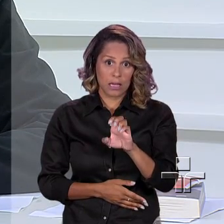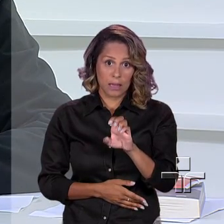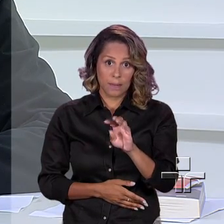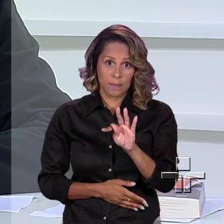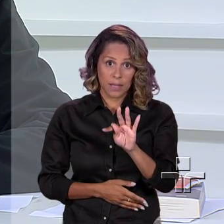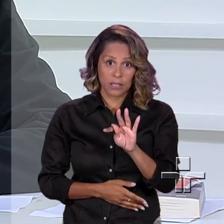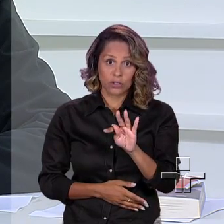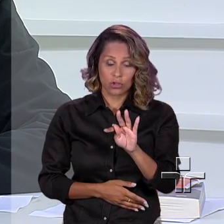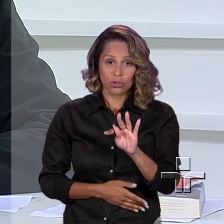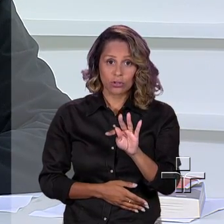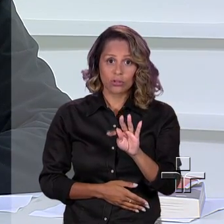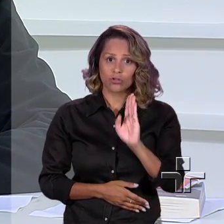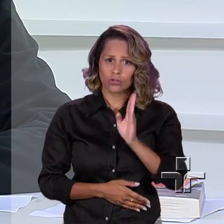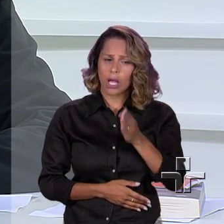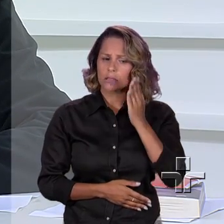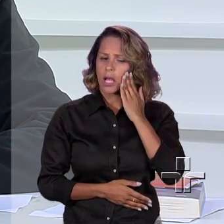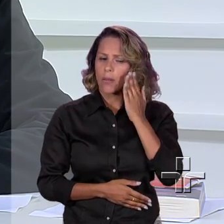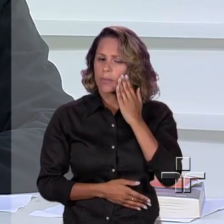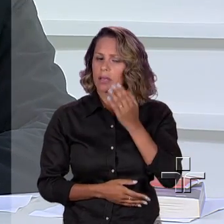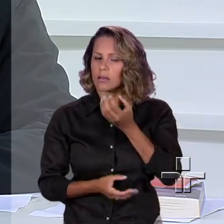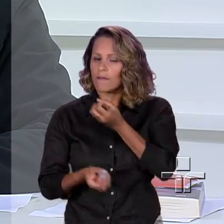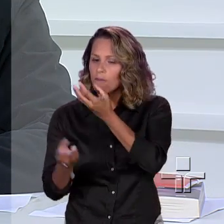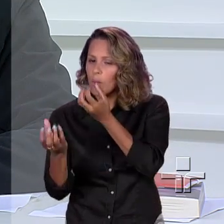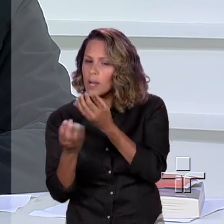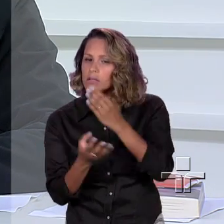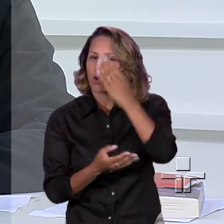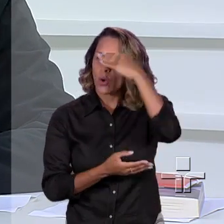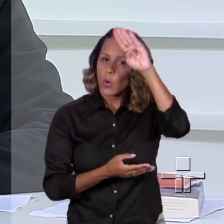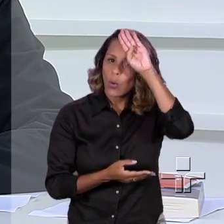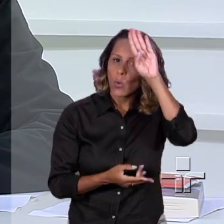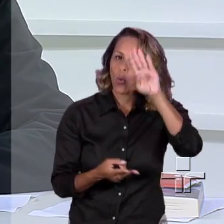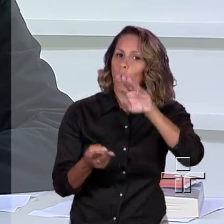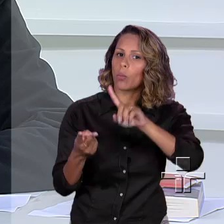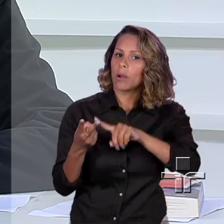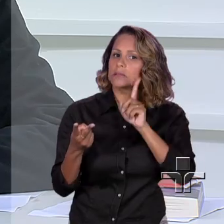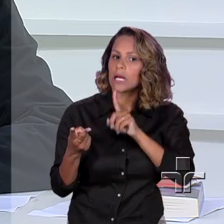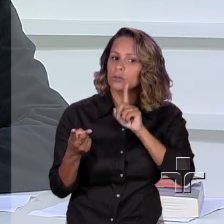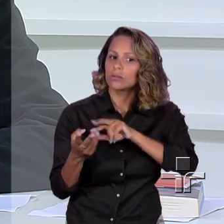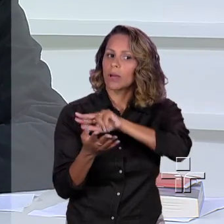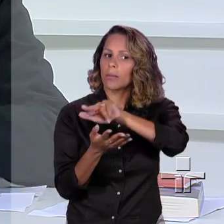ele já devia ter informações sobre Cuba, já devia acompanhar essas coisas